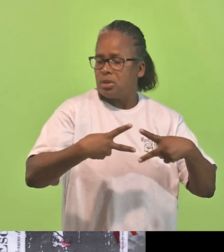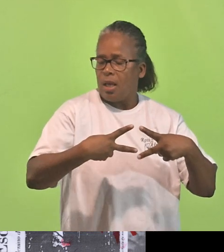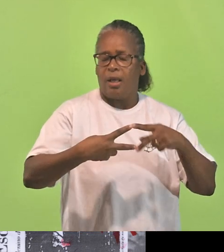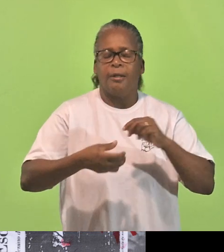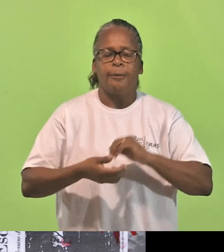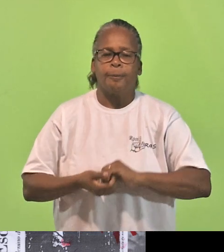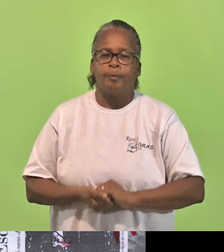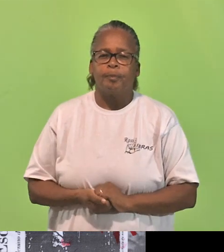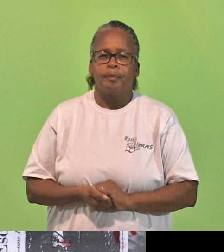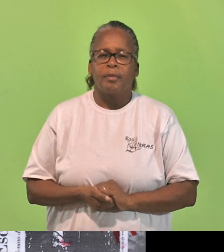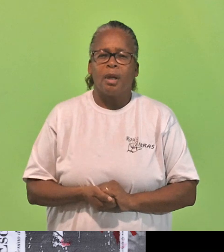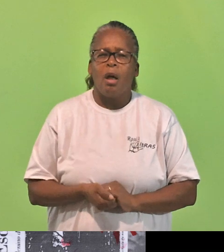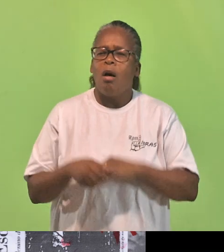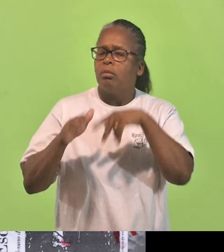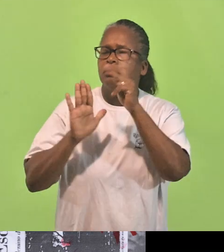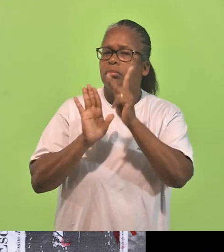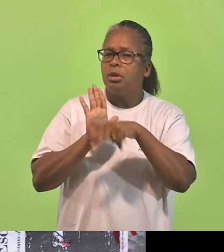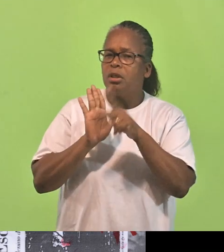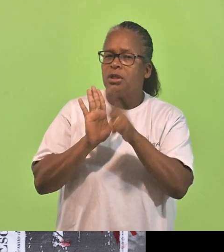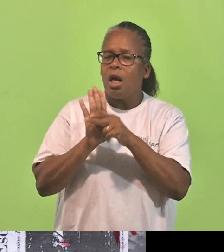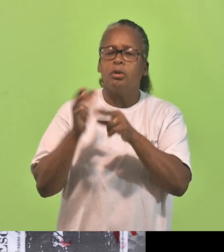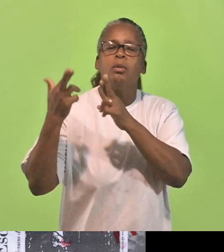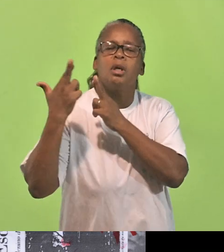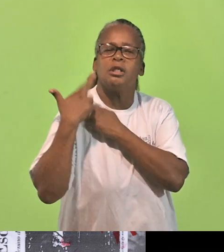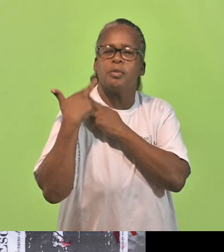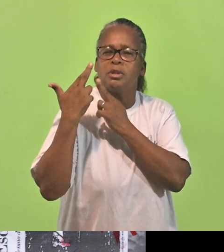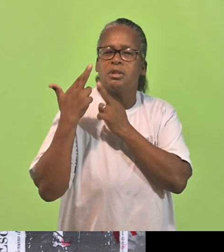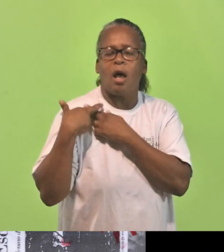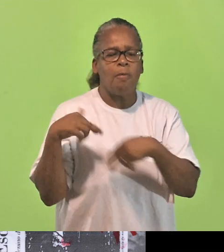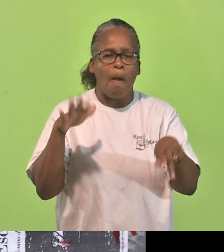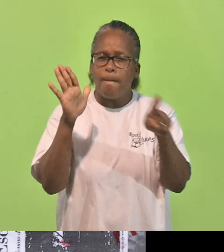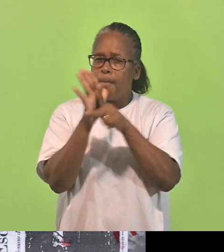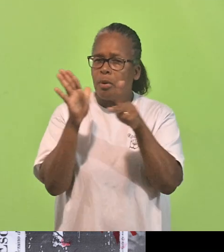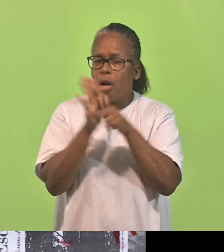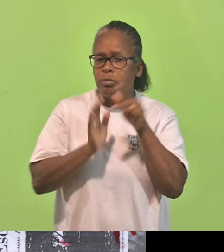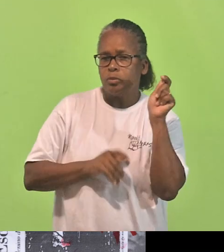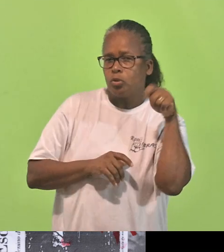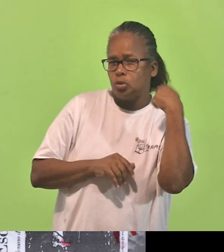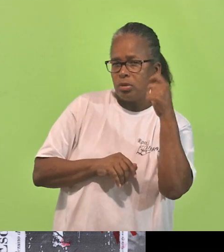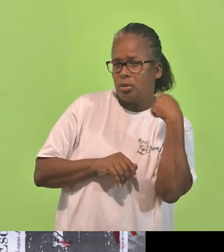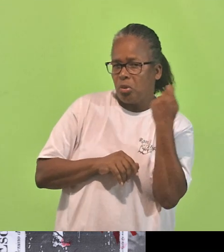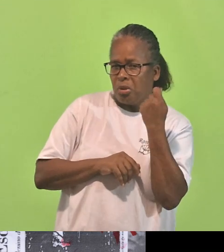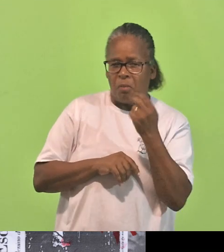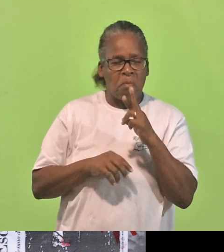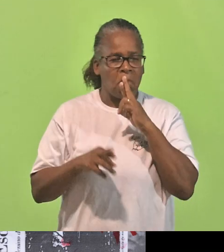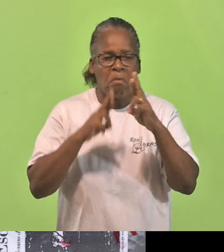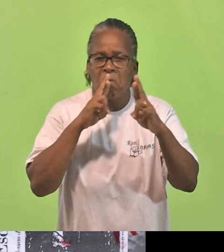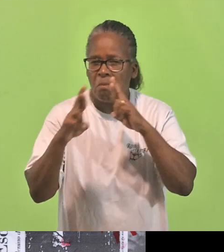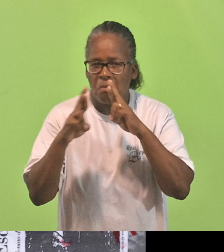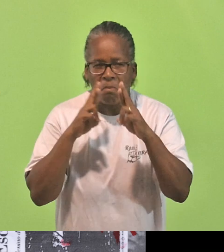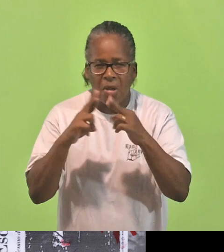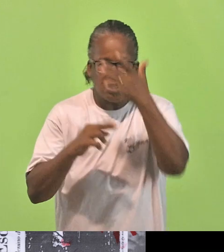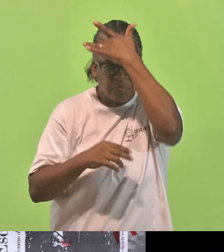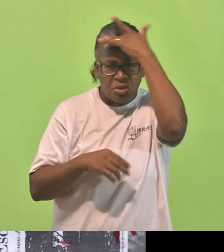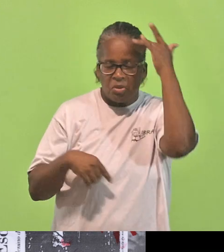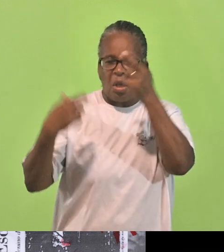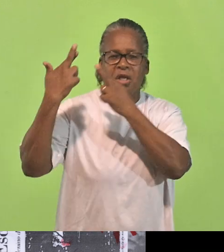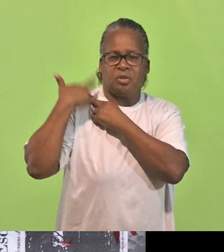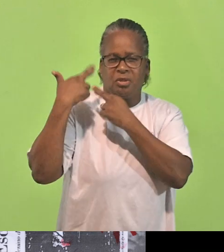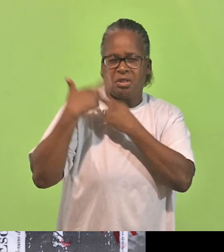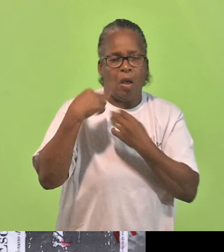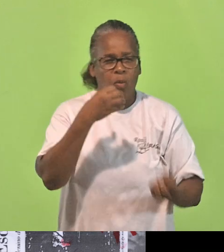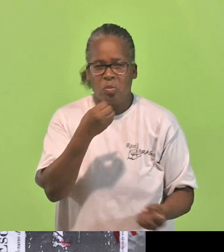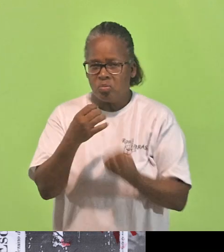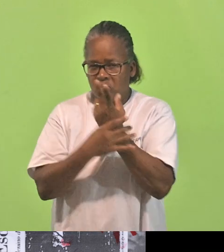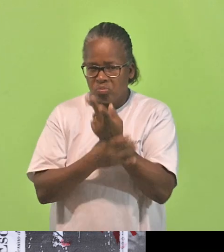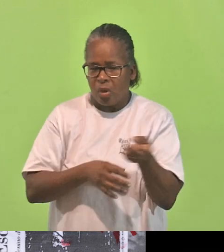Campos. O conteúdo desta obra é de responsabilidade exclusiva dos autores e não representa a opinião dos membros do Conselho Gestor do